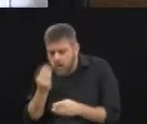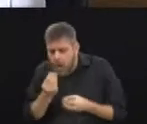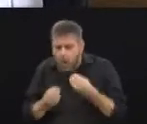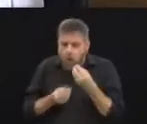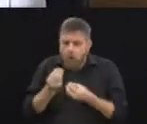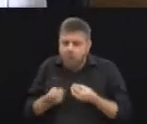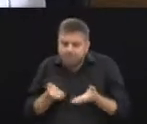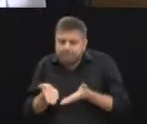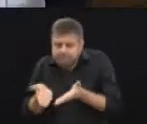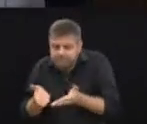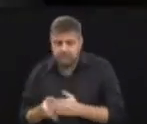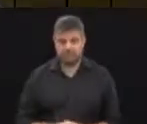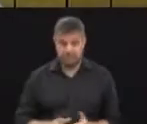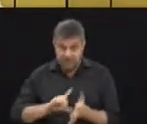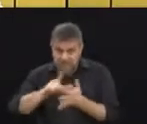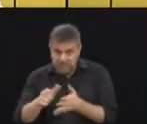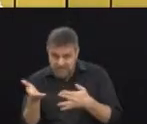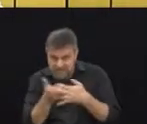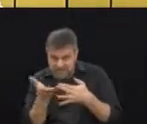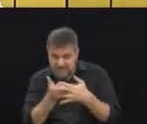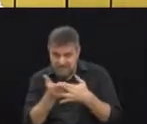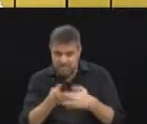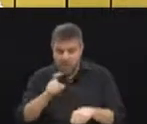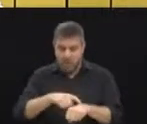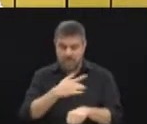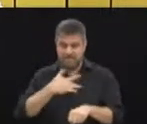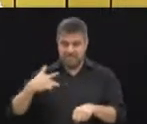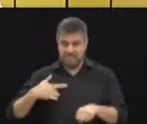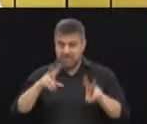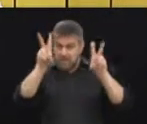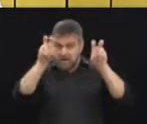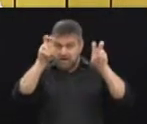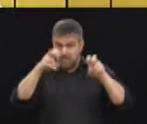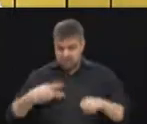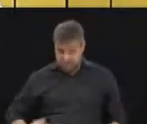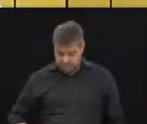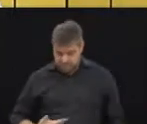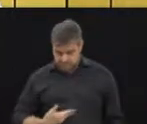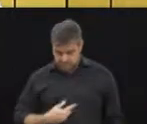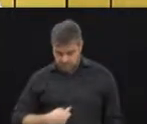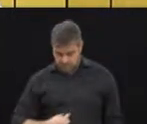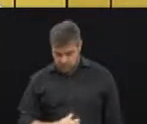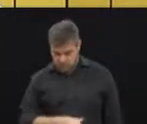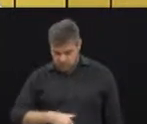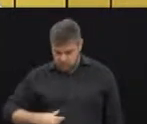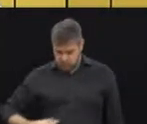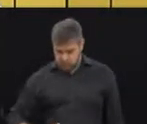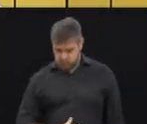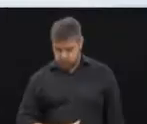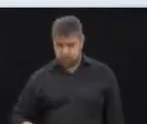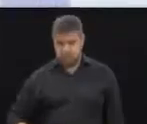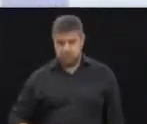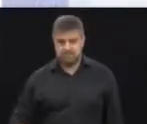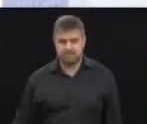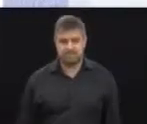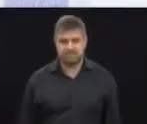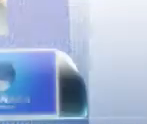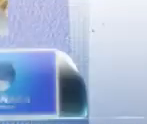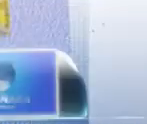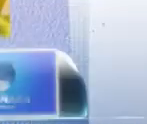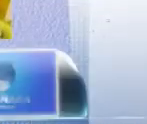as possibilidades. Depois do intervalo, o Momento Saúde volta com um cirurgião do aparelho digestivo.